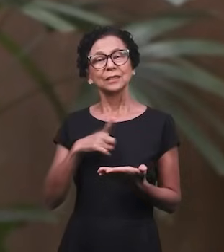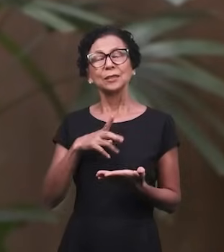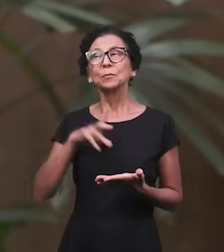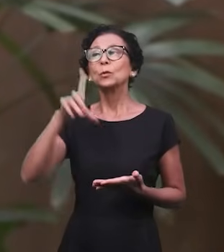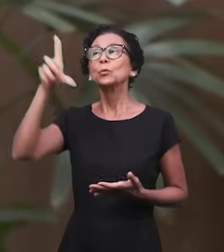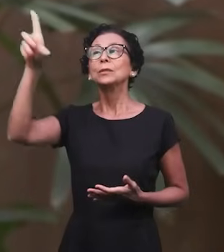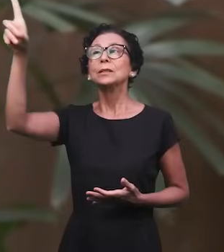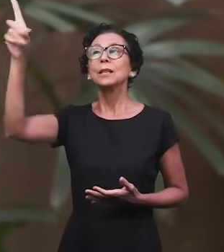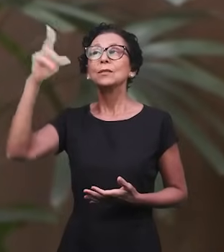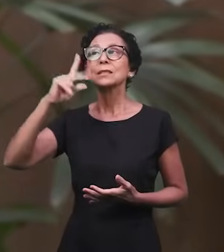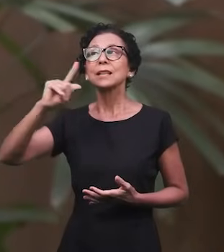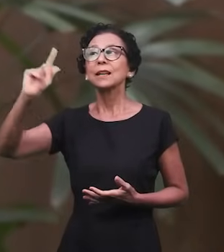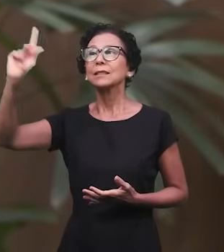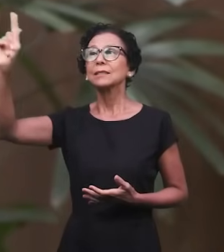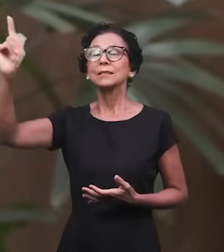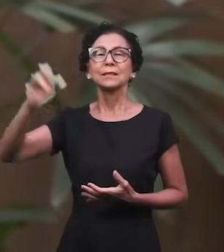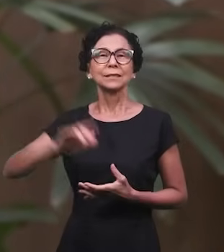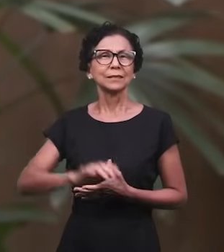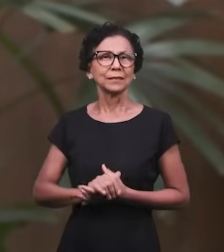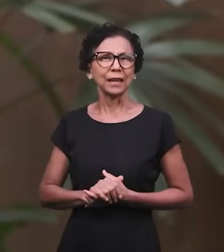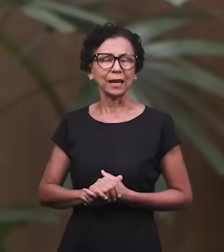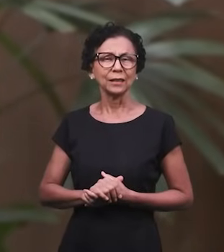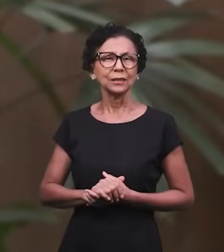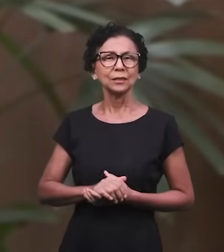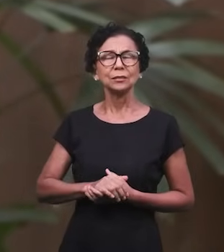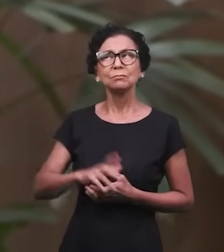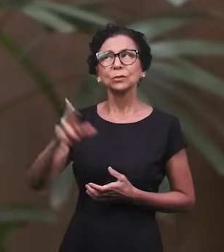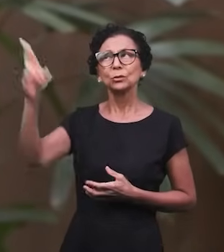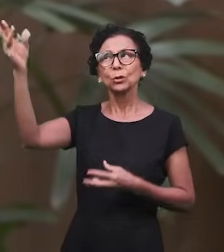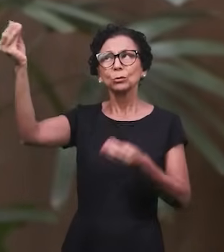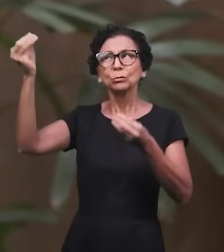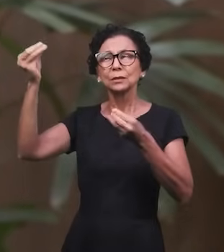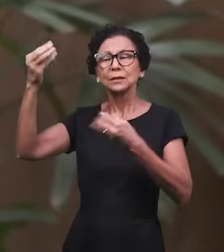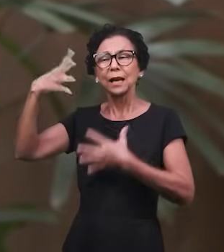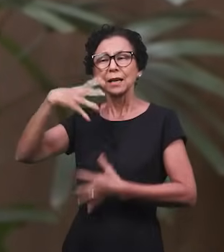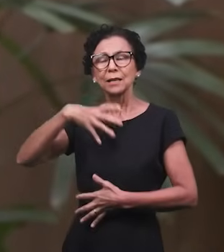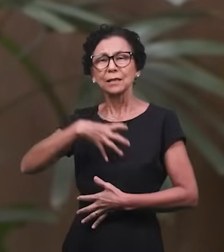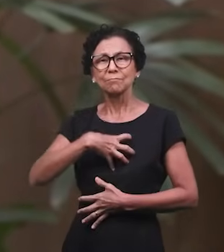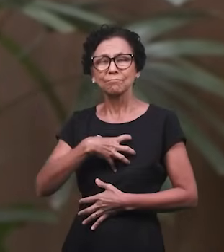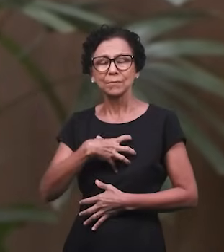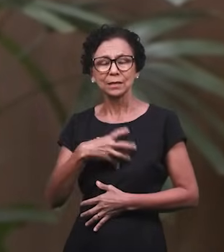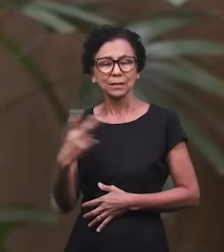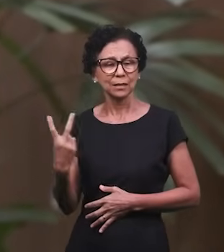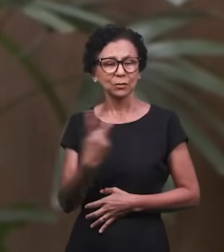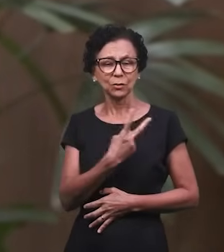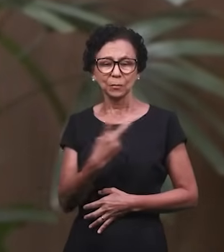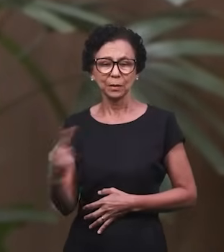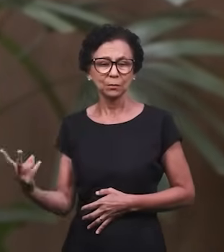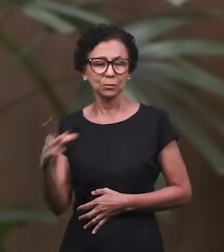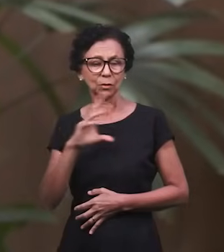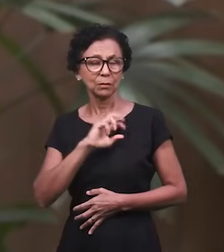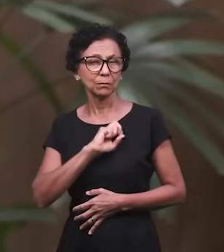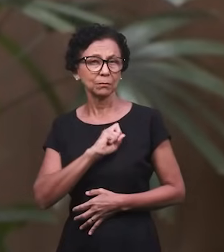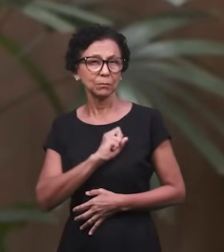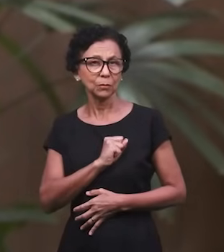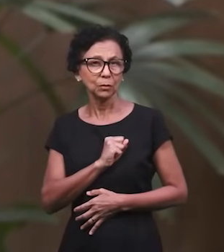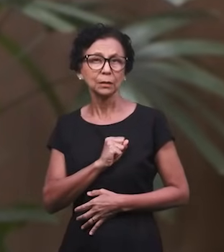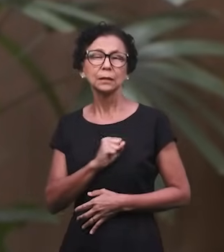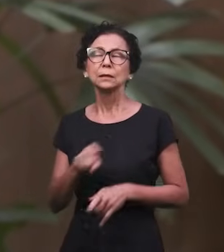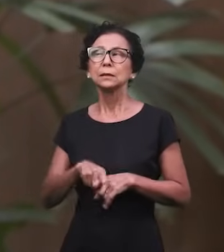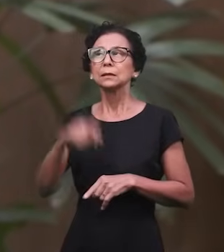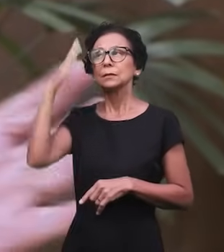presença do Senhor e o Senhor nos dá sentimentos eh do esposo para com a esposa e e e da